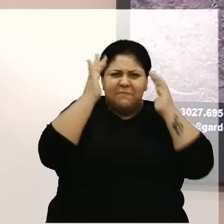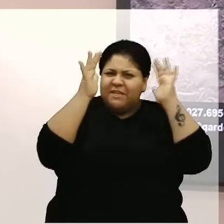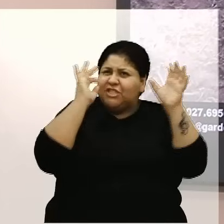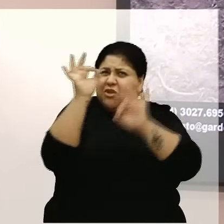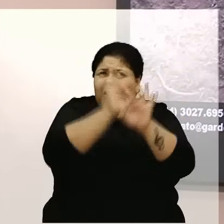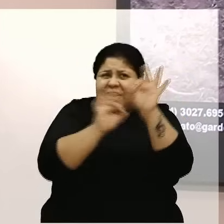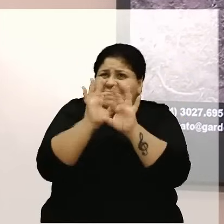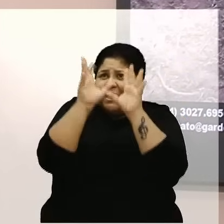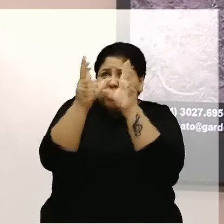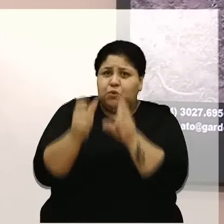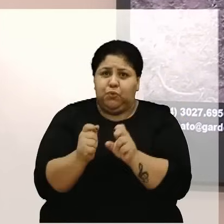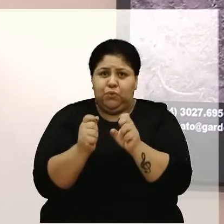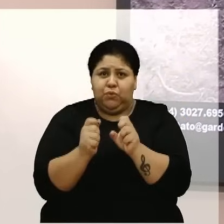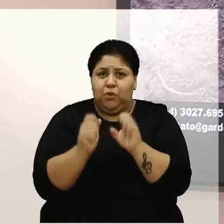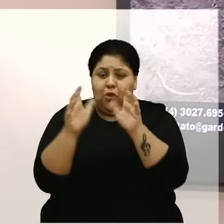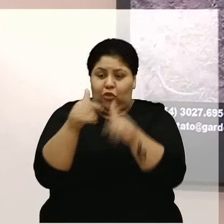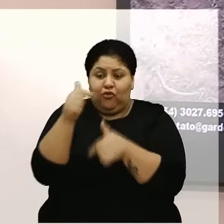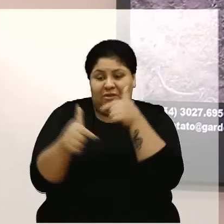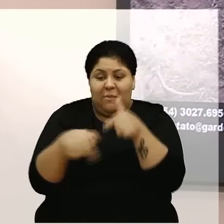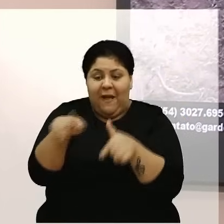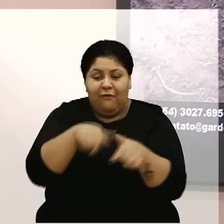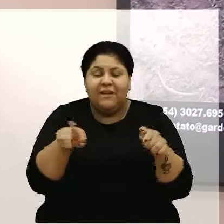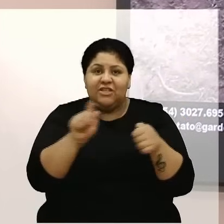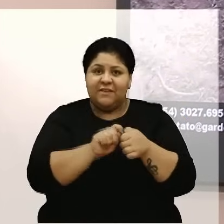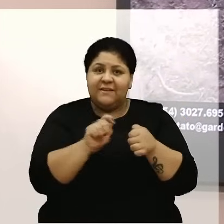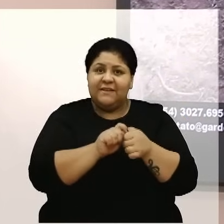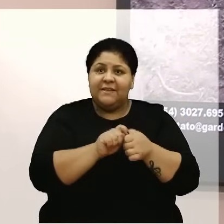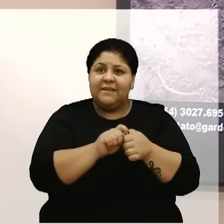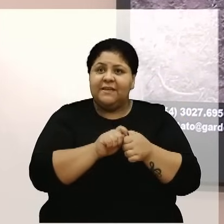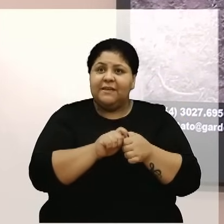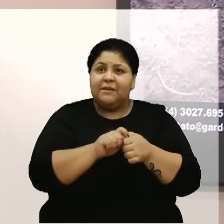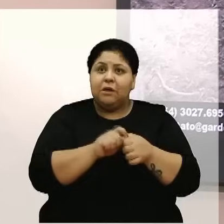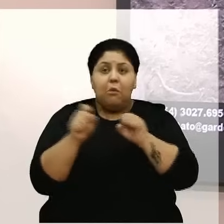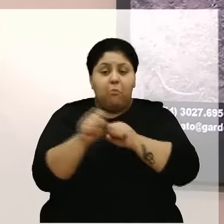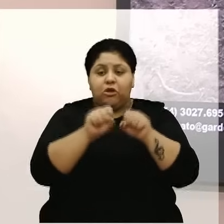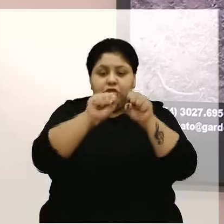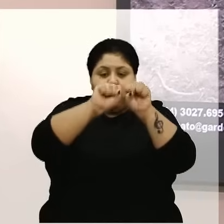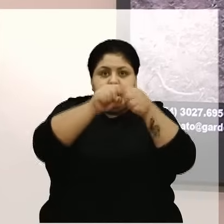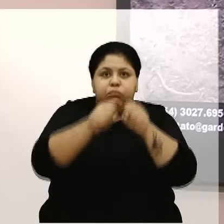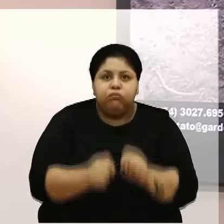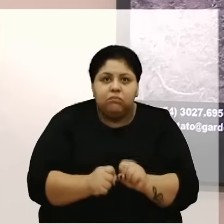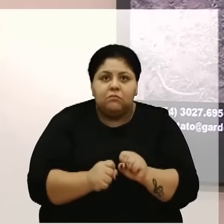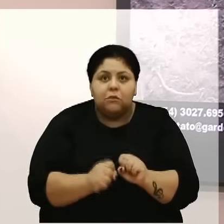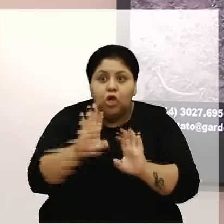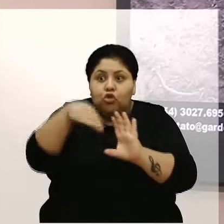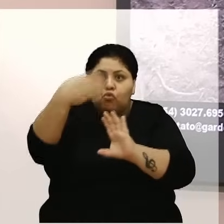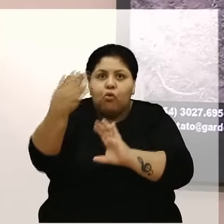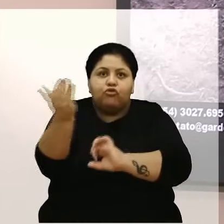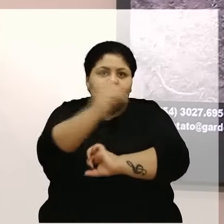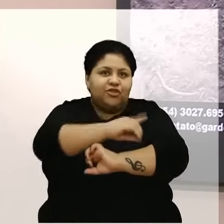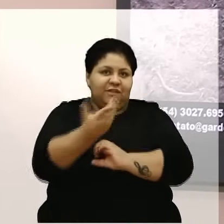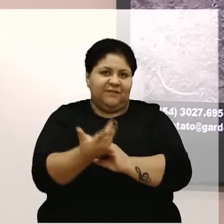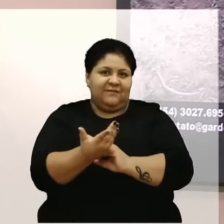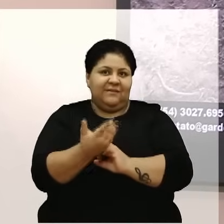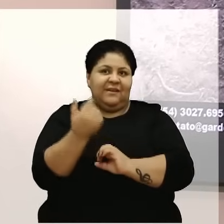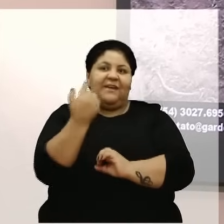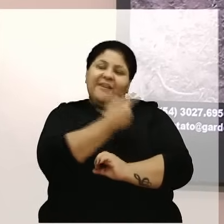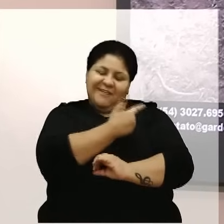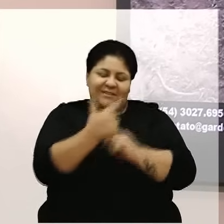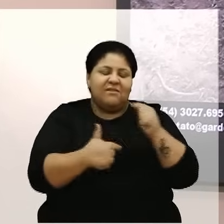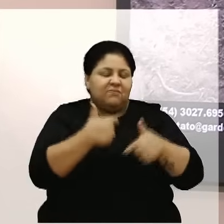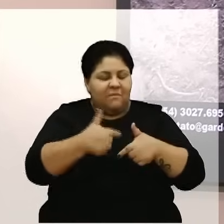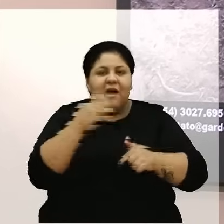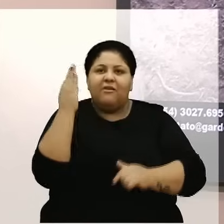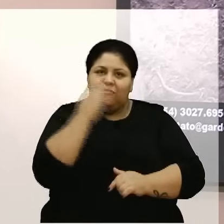coisa. Todo o trabalho que a gente faça ali, ele corre o risco de desmoronar no dia seguinte. Então esse é o trabalho emergencial que,